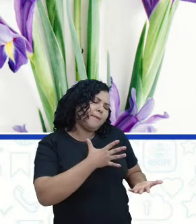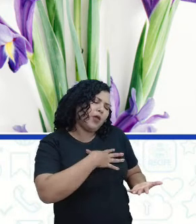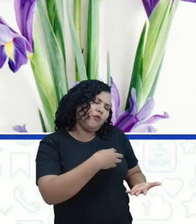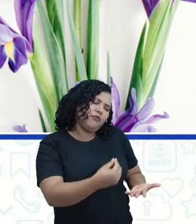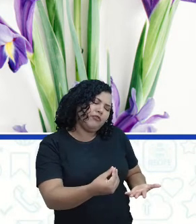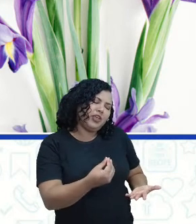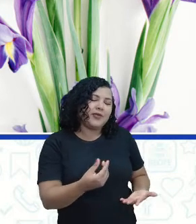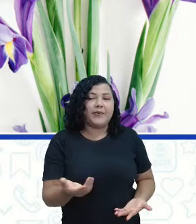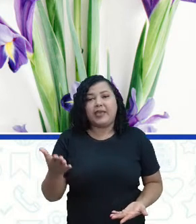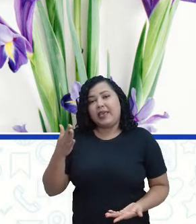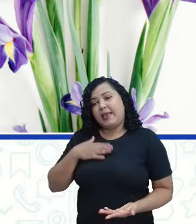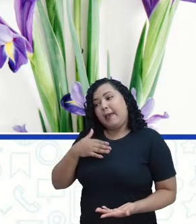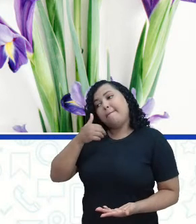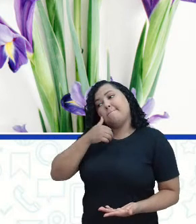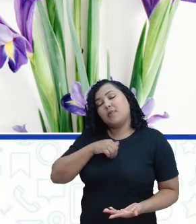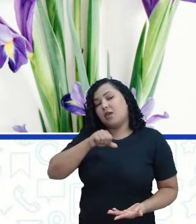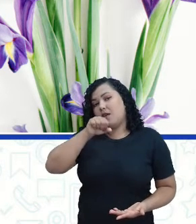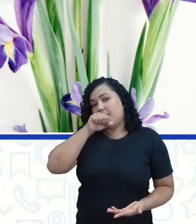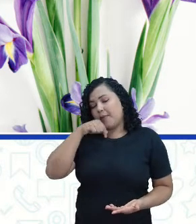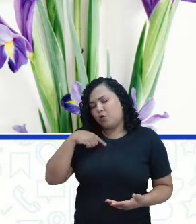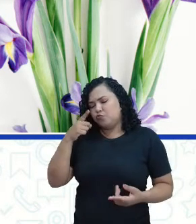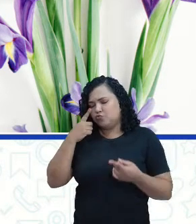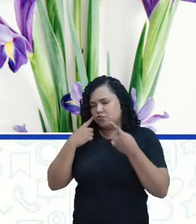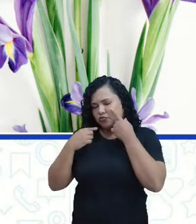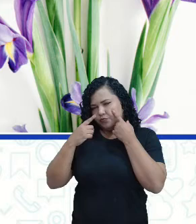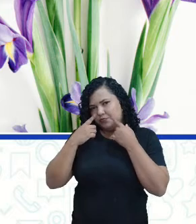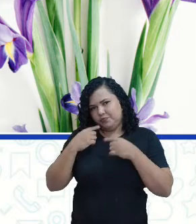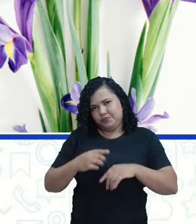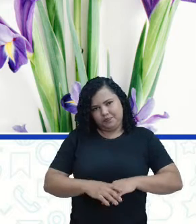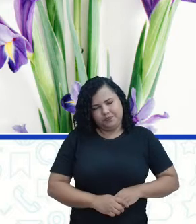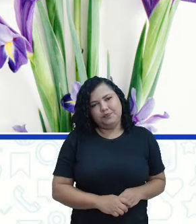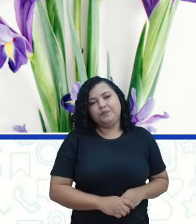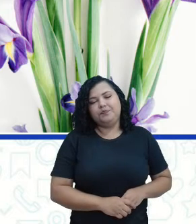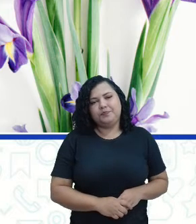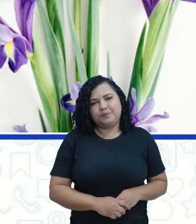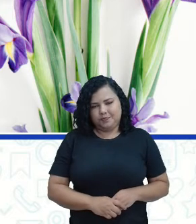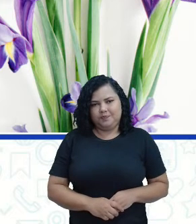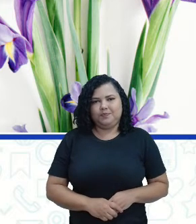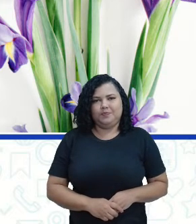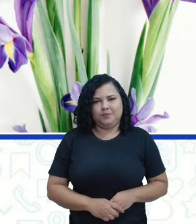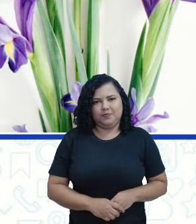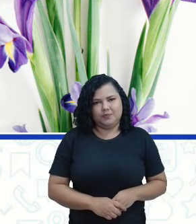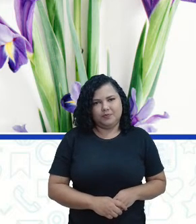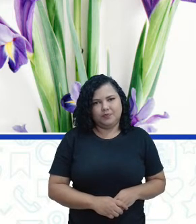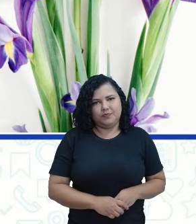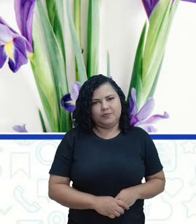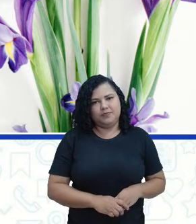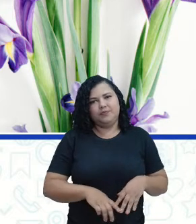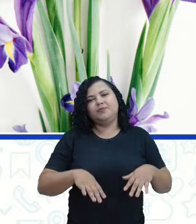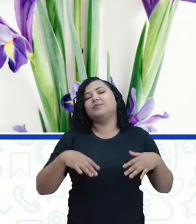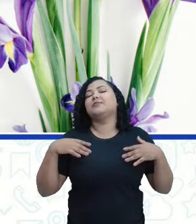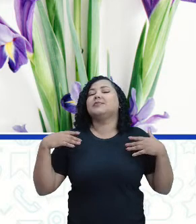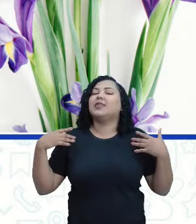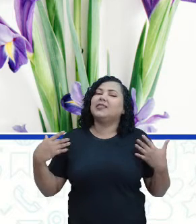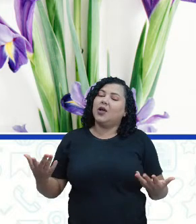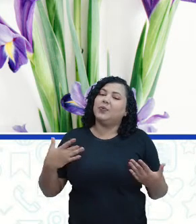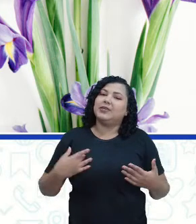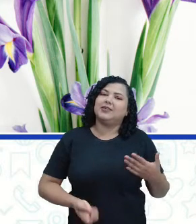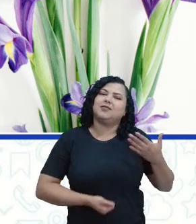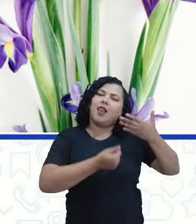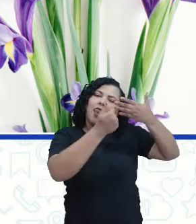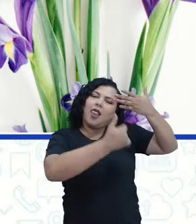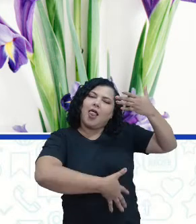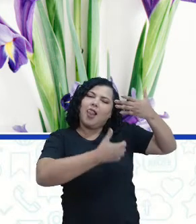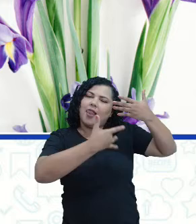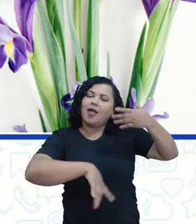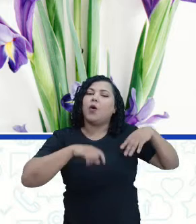que Camões chorou no exílio amargo, o gênio sem ventura e o amor sem brilho. Deste longo soneto aqui, o que é